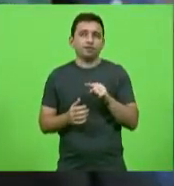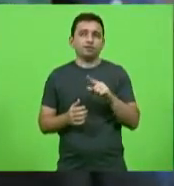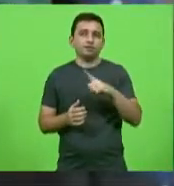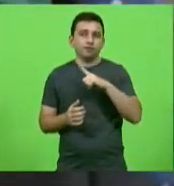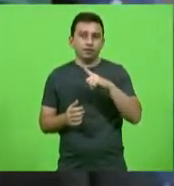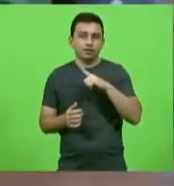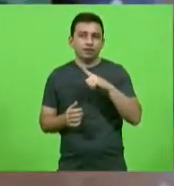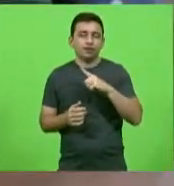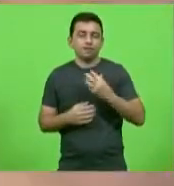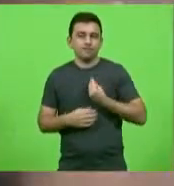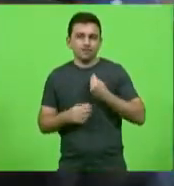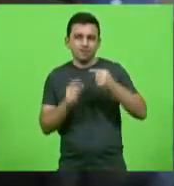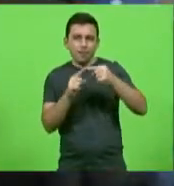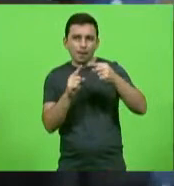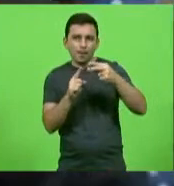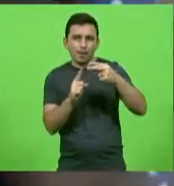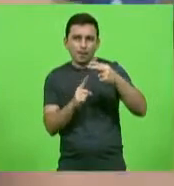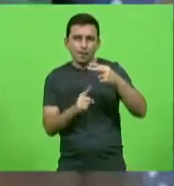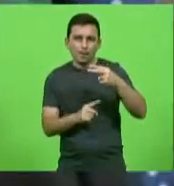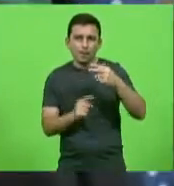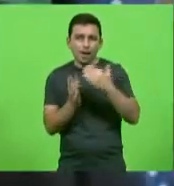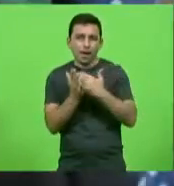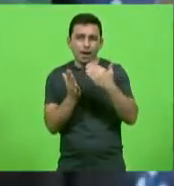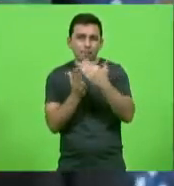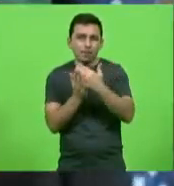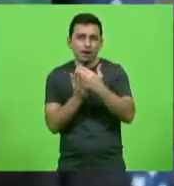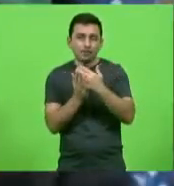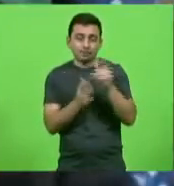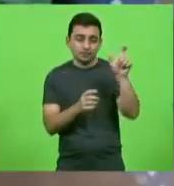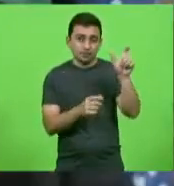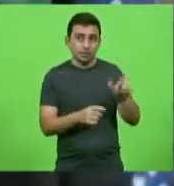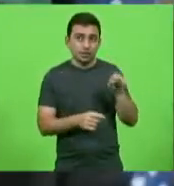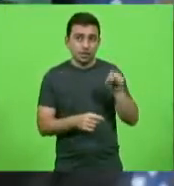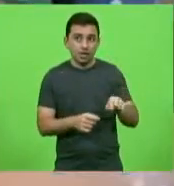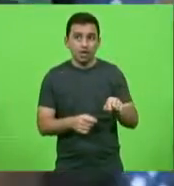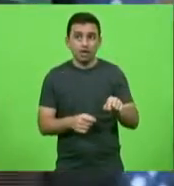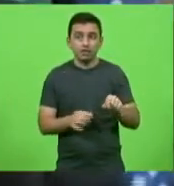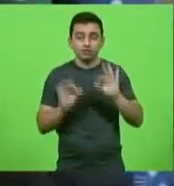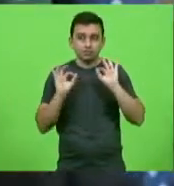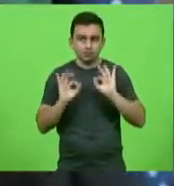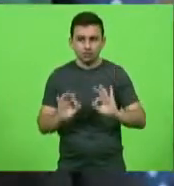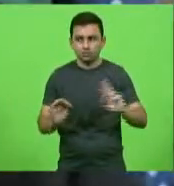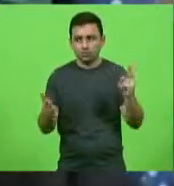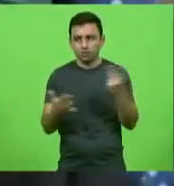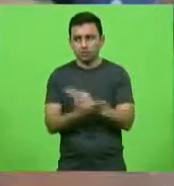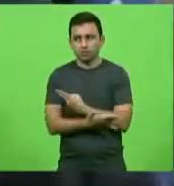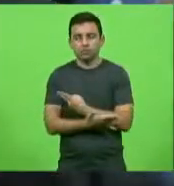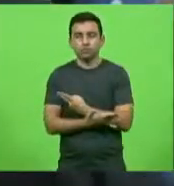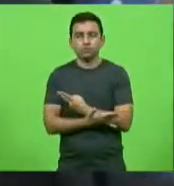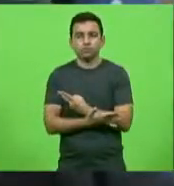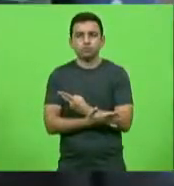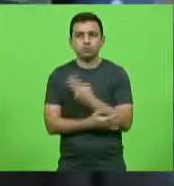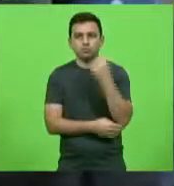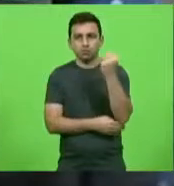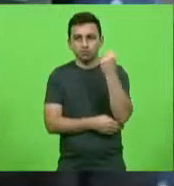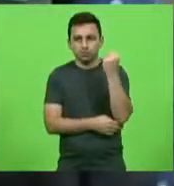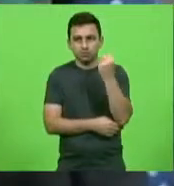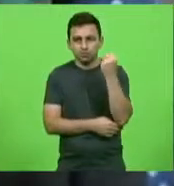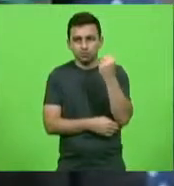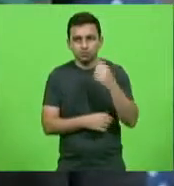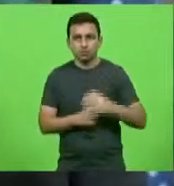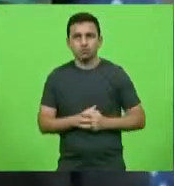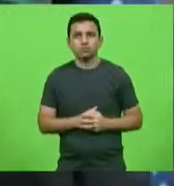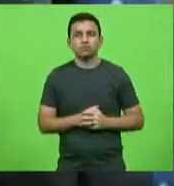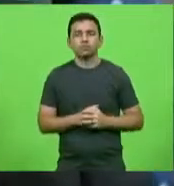estiverem presentes elementos suficientes para o decisor aferir o dolo ou erro grosseiro da opinião técnica ou se